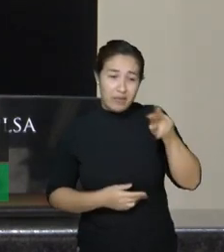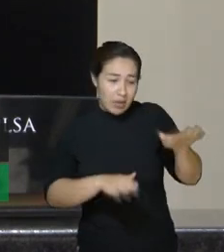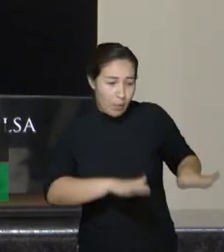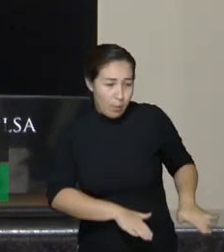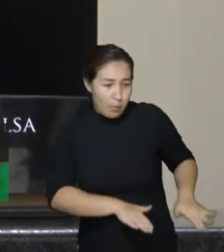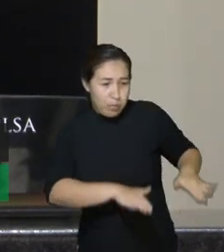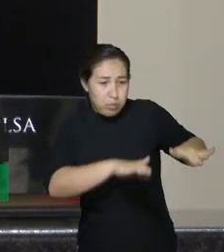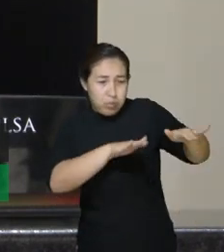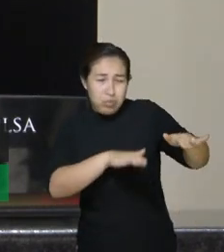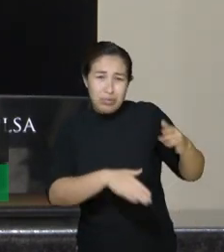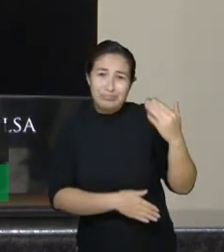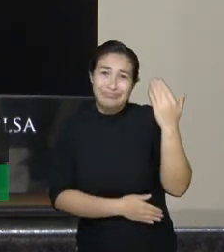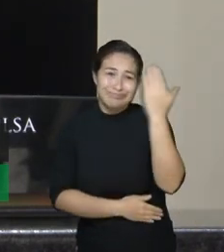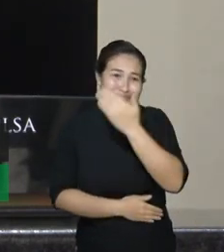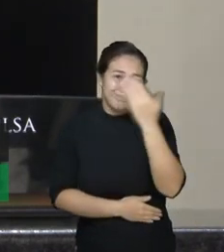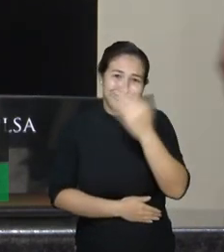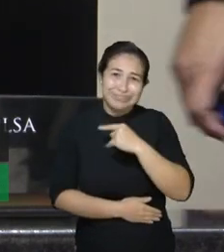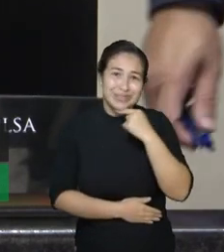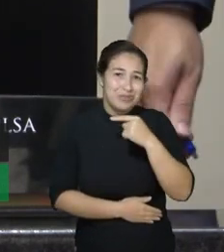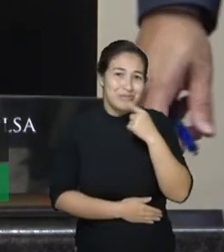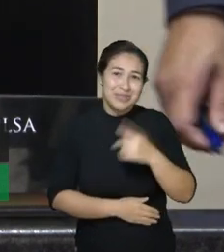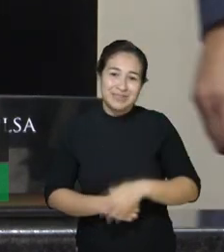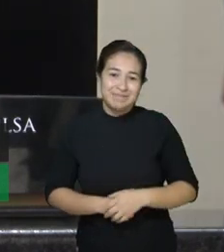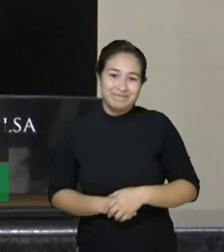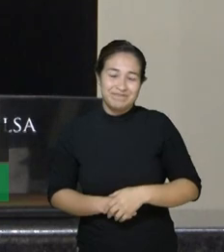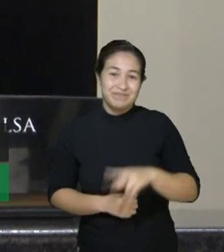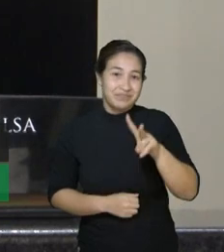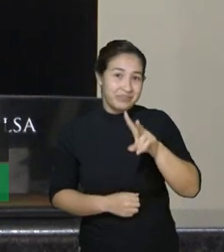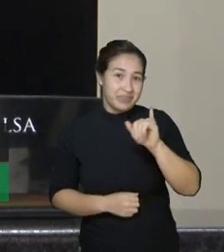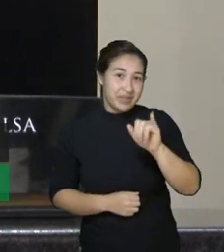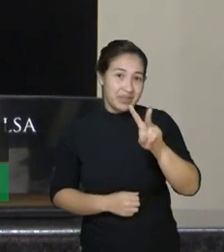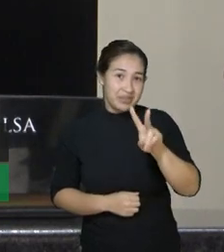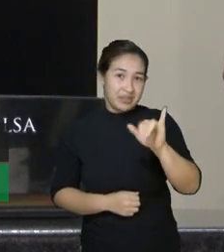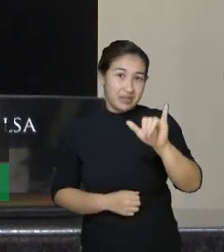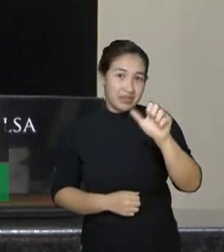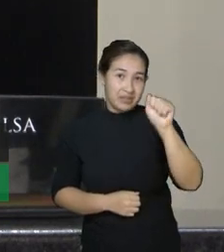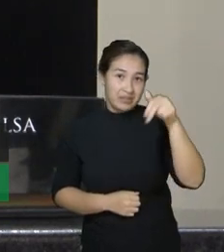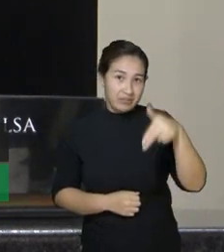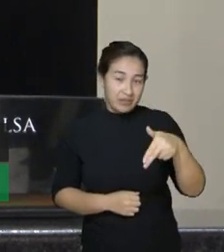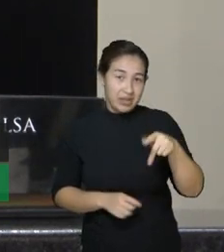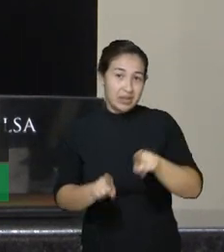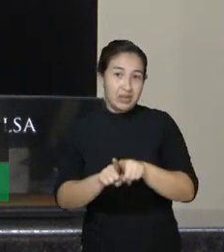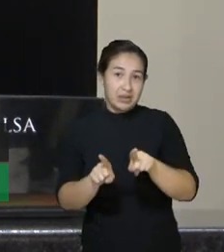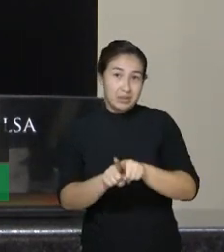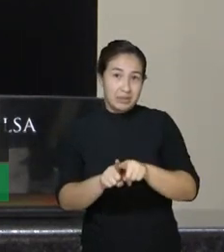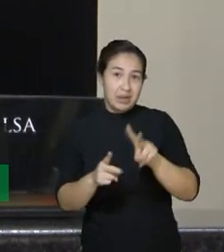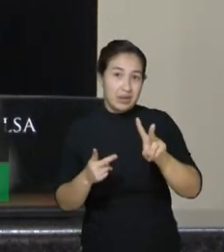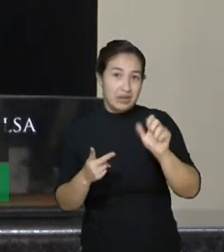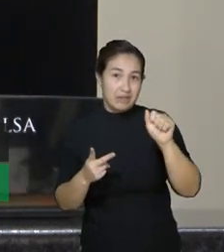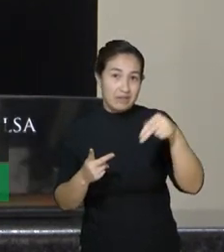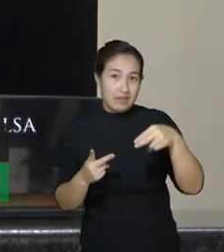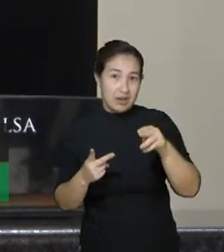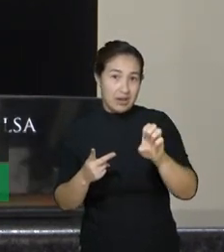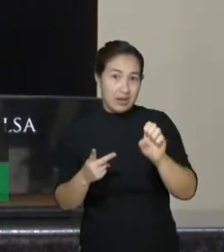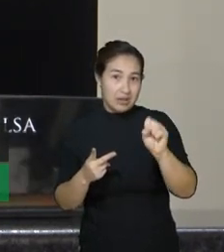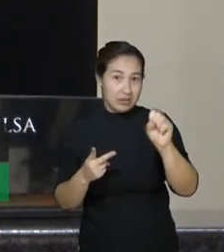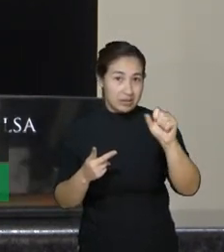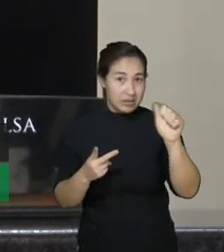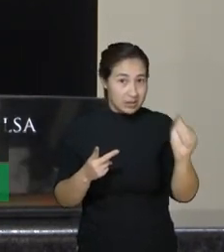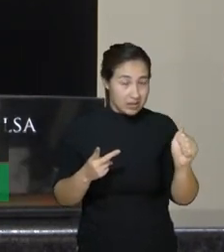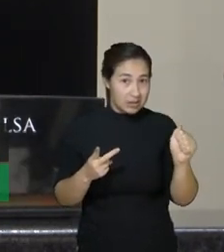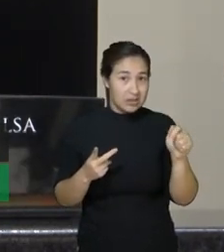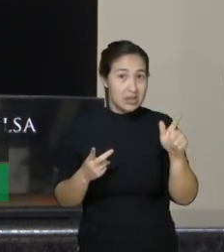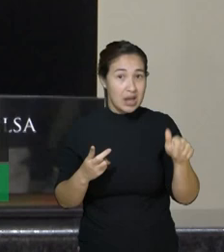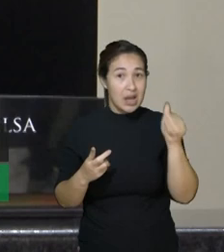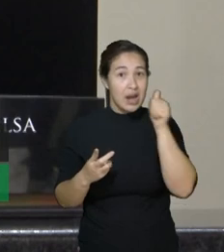a Vivian, a Vanessa e a Andiara. E a Vanessa, a mãe